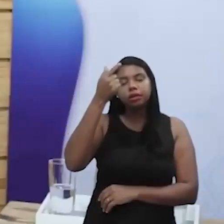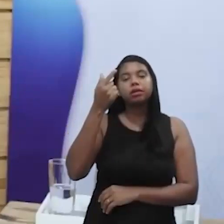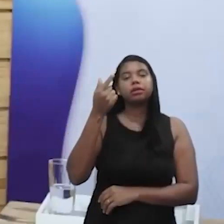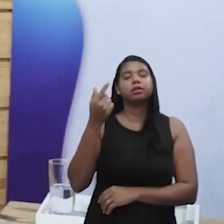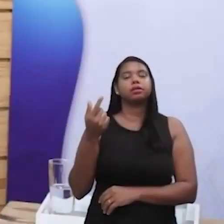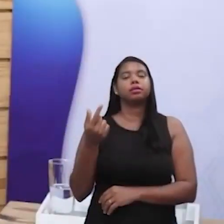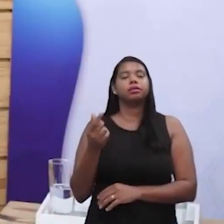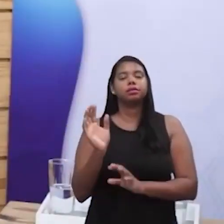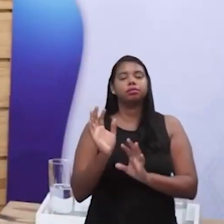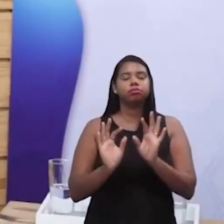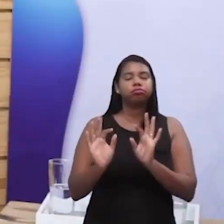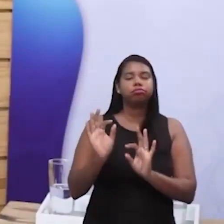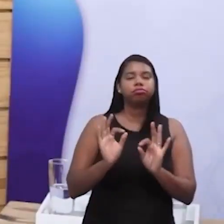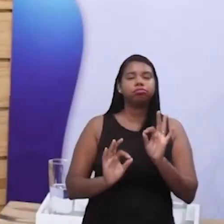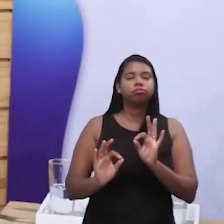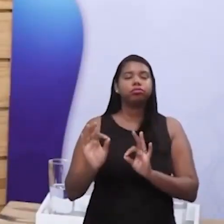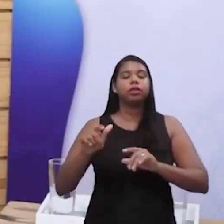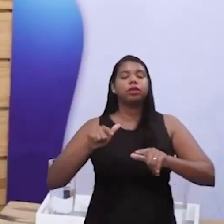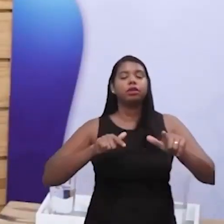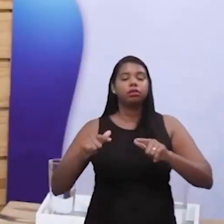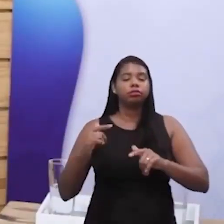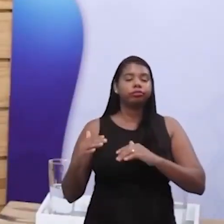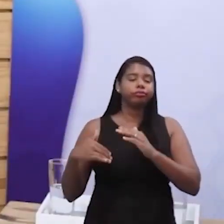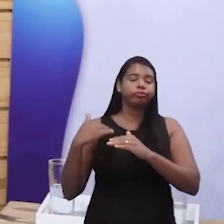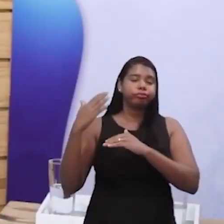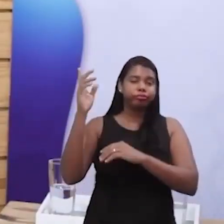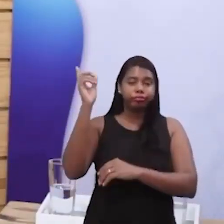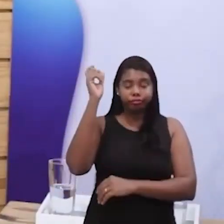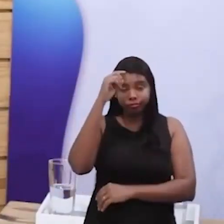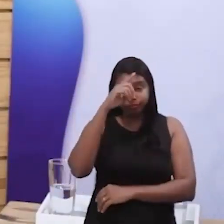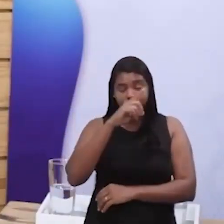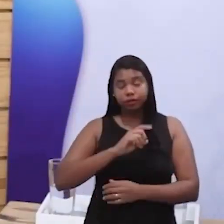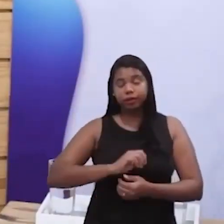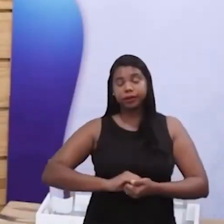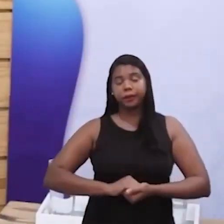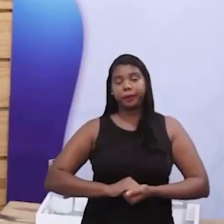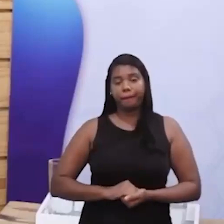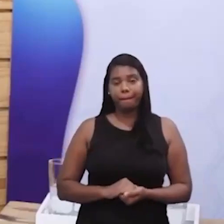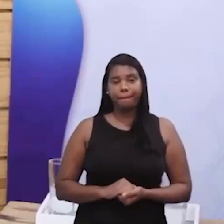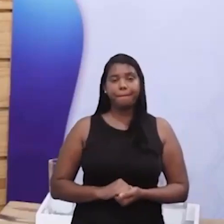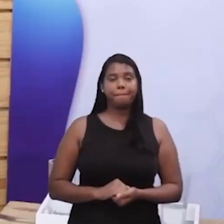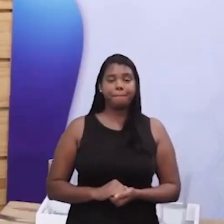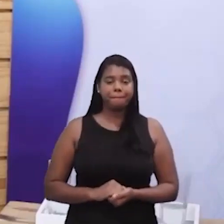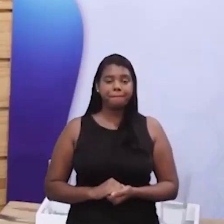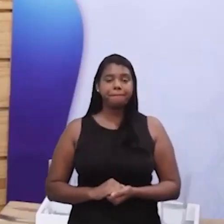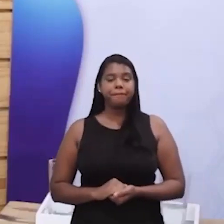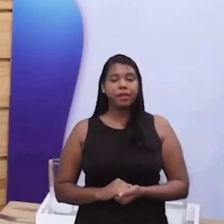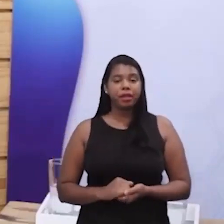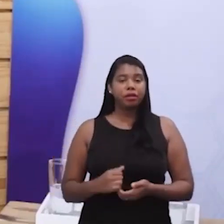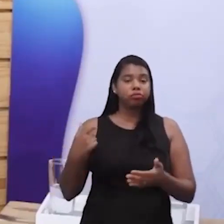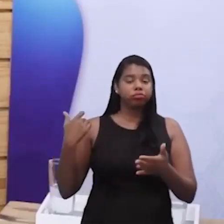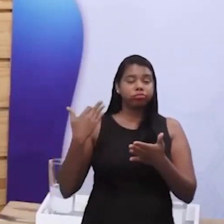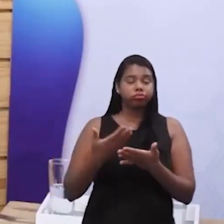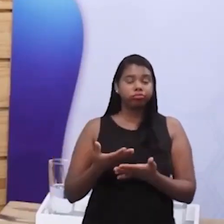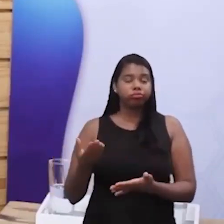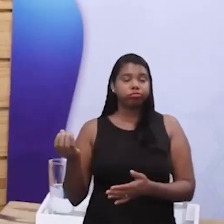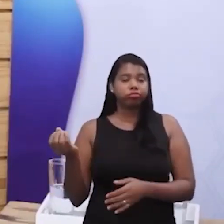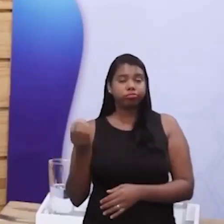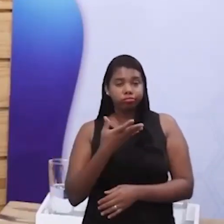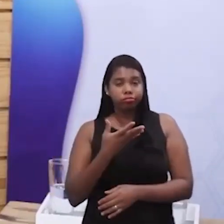novas faculdades. O mercado ele vai se tornando um pouco mais exigente aí com essas novas tendências de